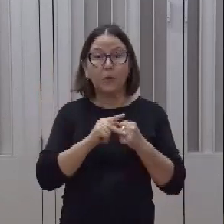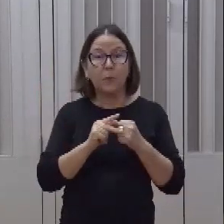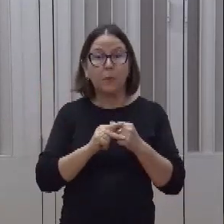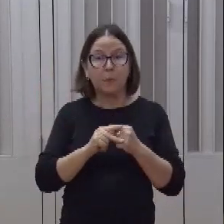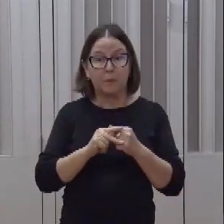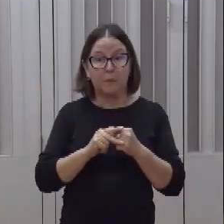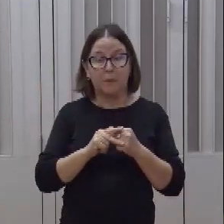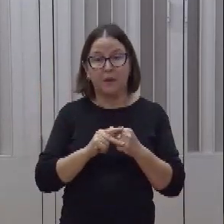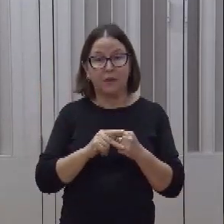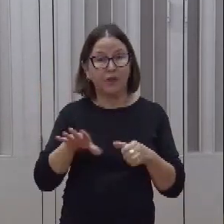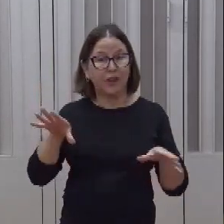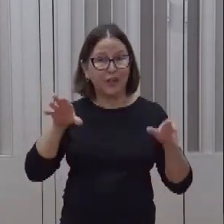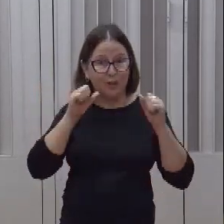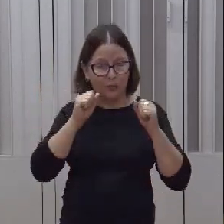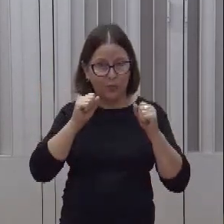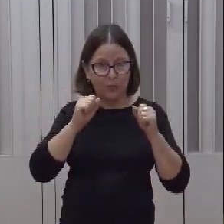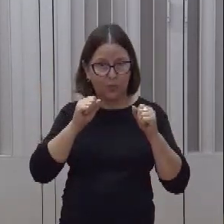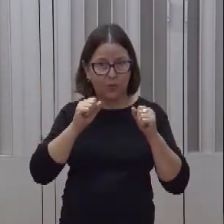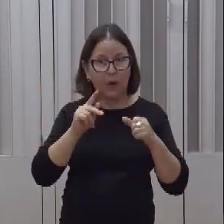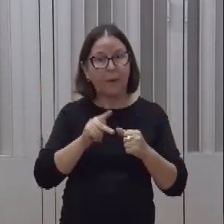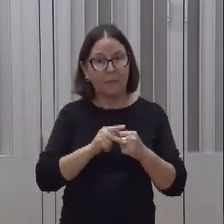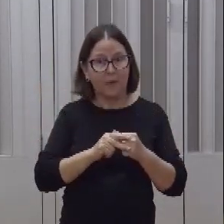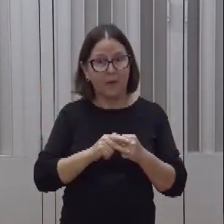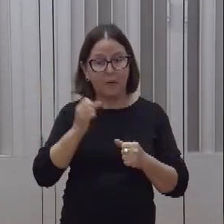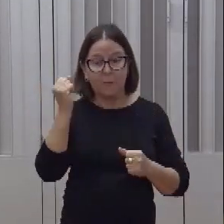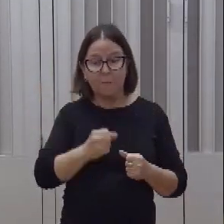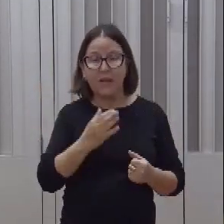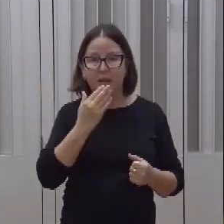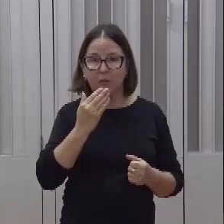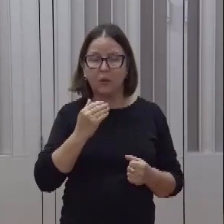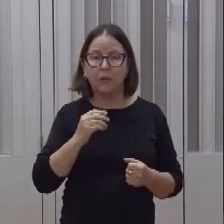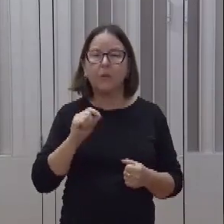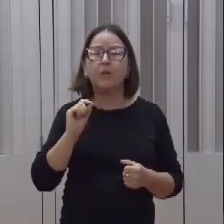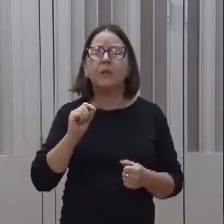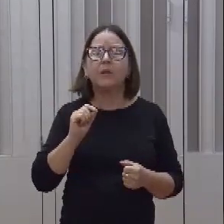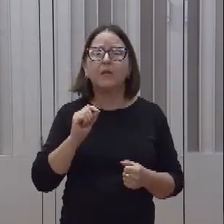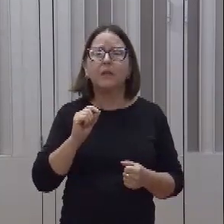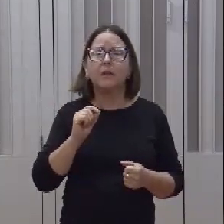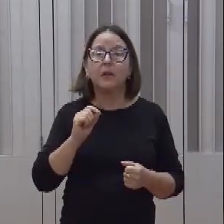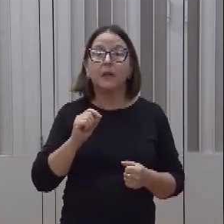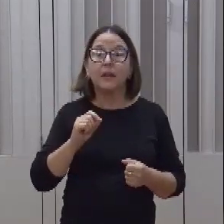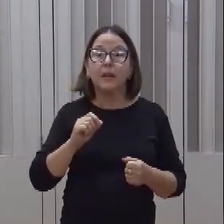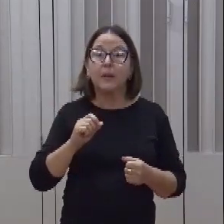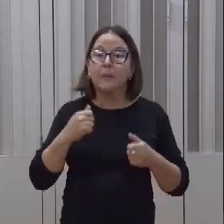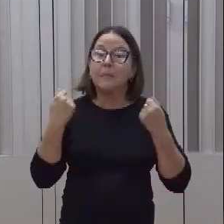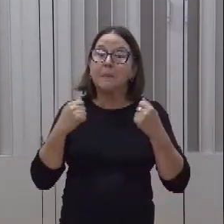dizer? Sim, Senhor. Mas ele disse, Senhor, não.